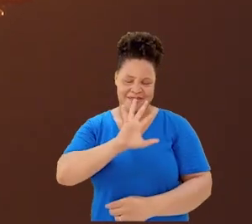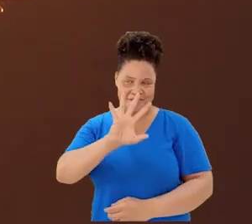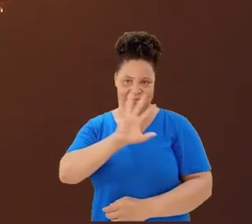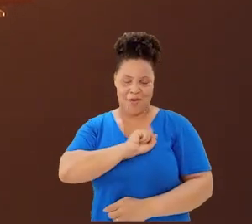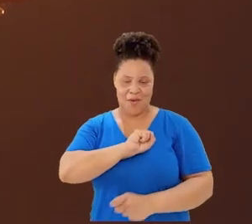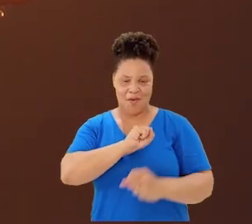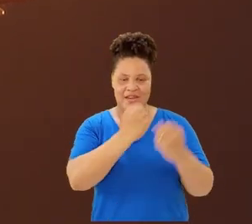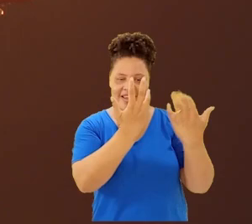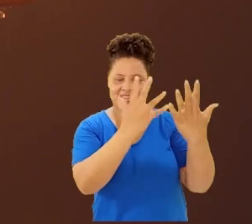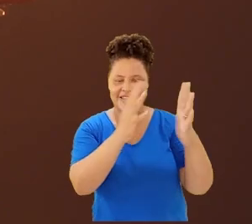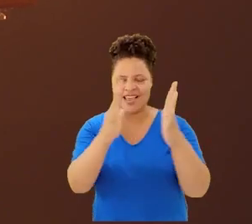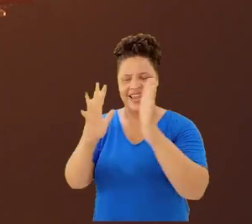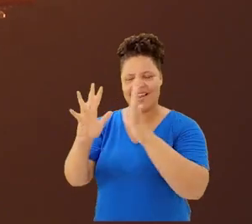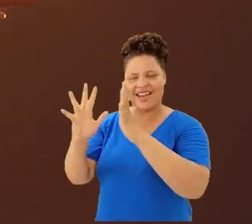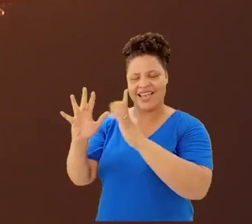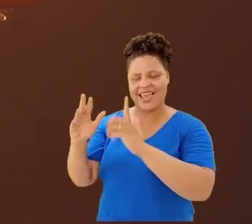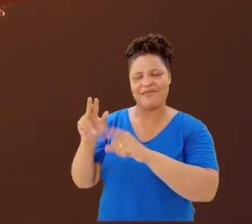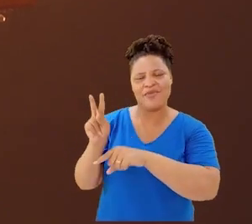Celebro o seguinte.